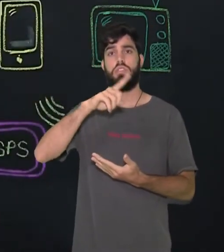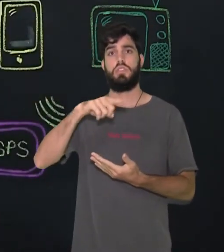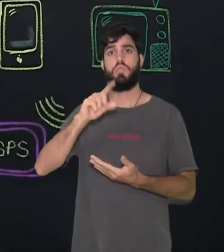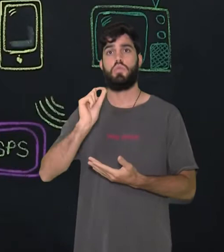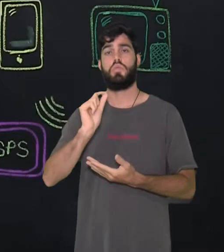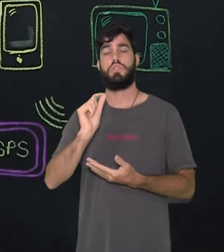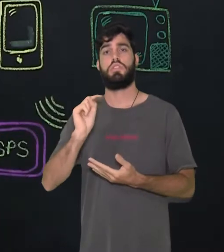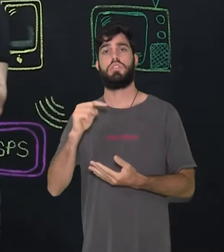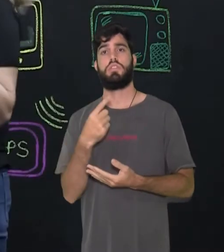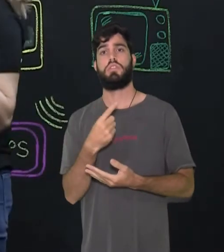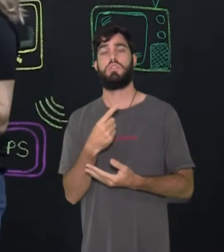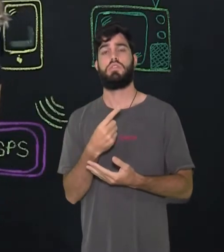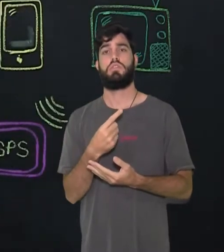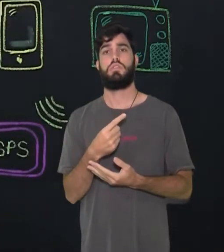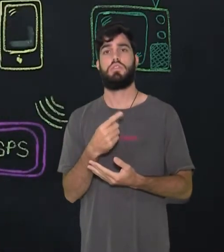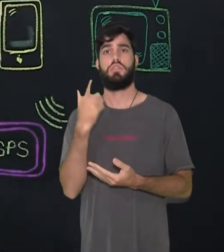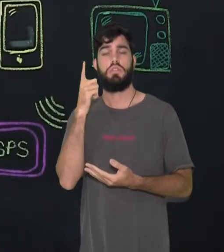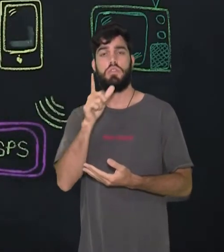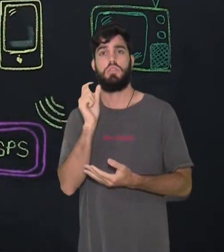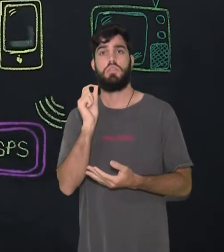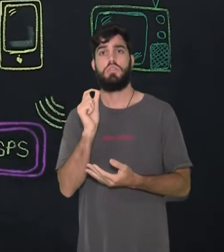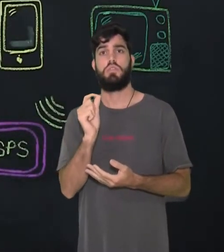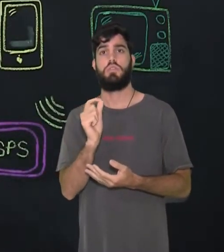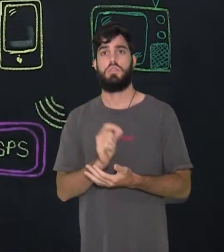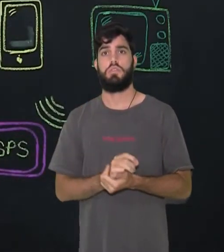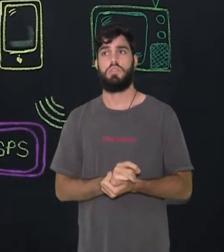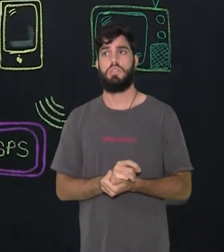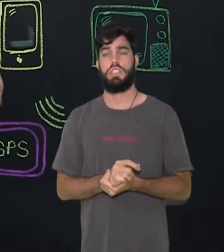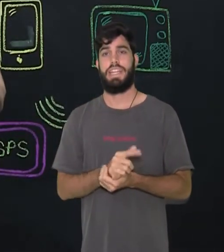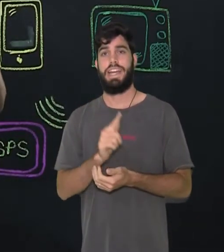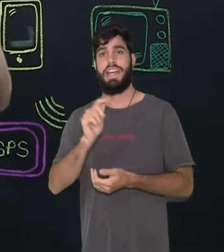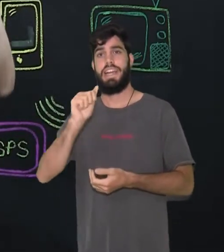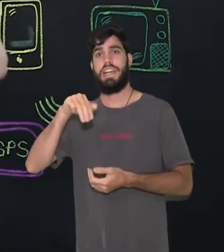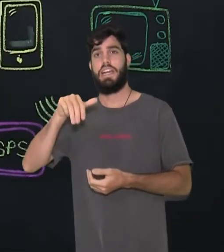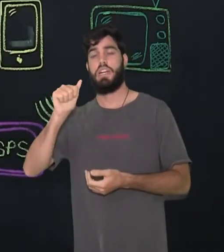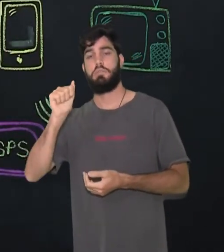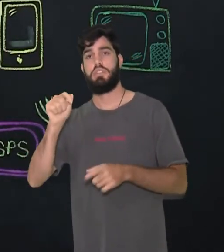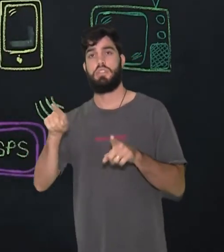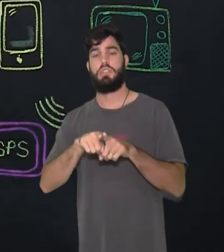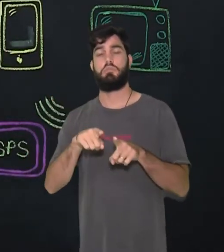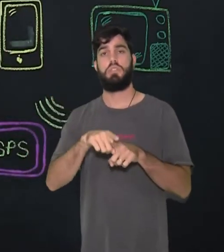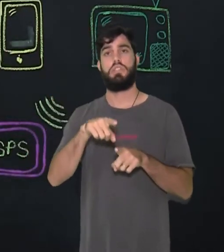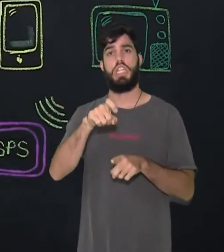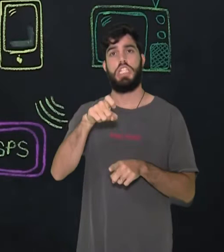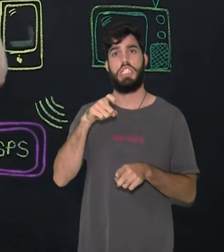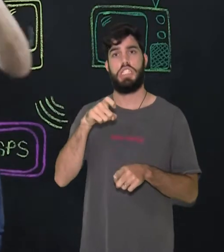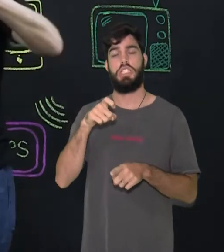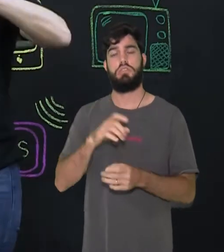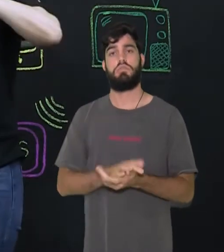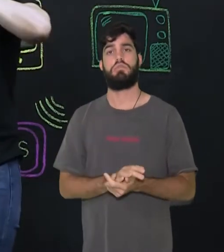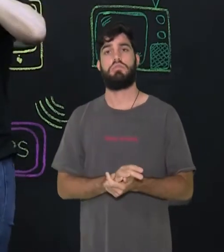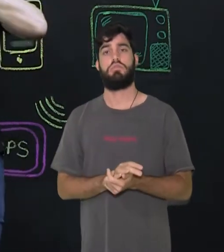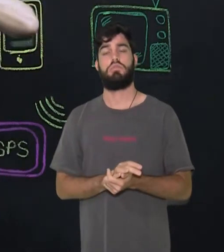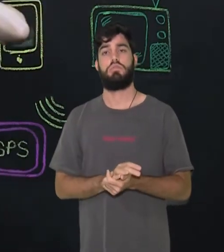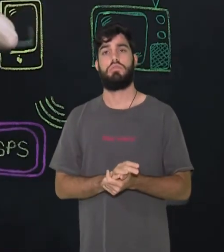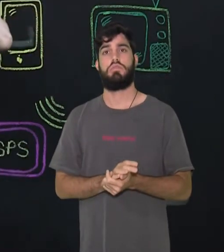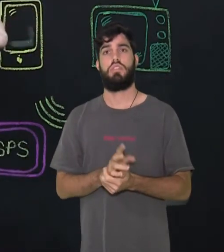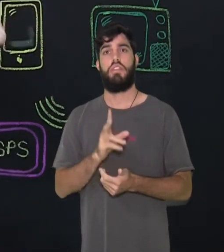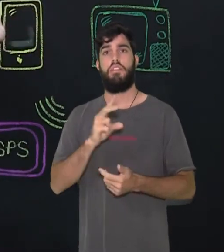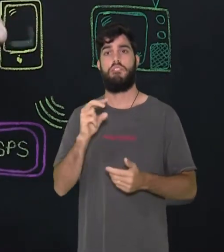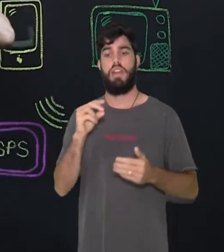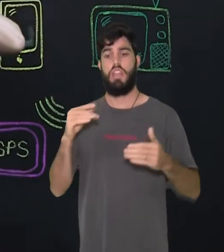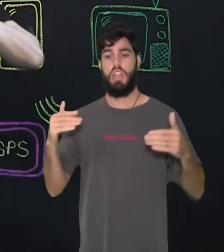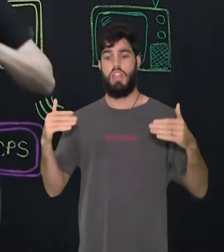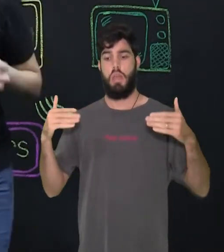gente garante é que, por exemplo, o raio gama e o raio X, eles não vão de maneira alguma